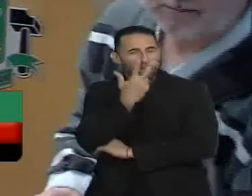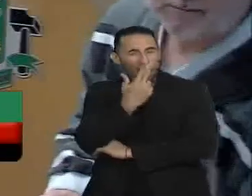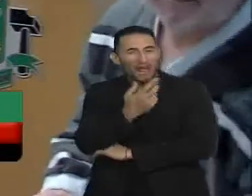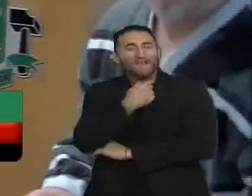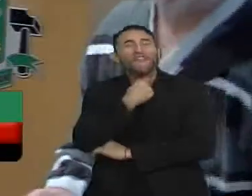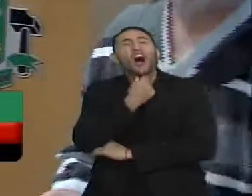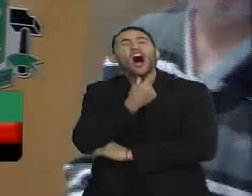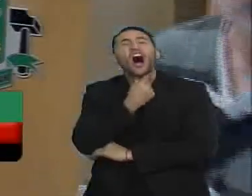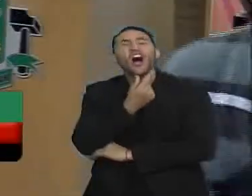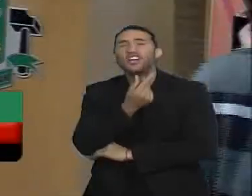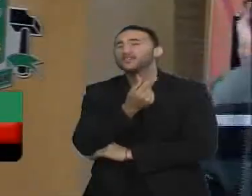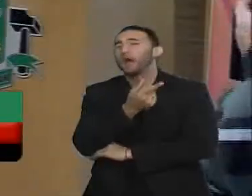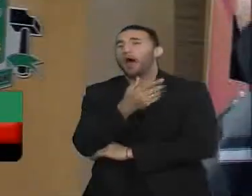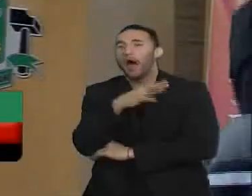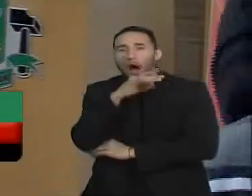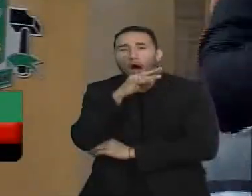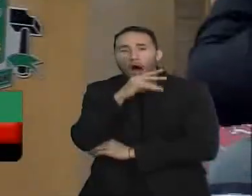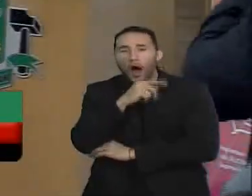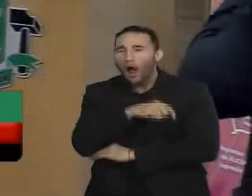voz.